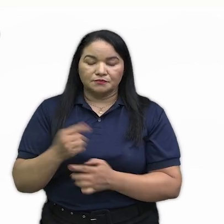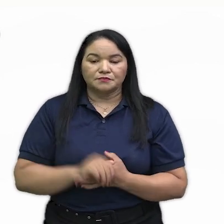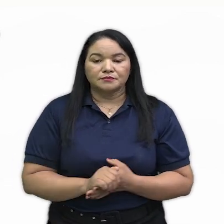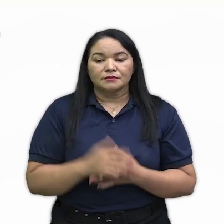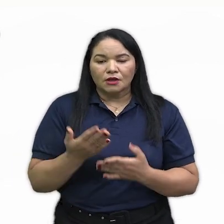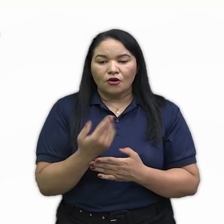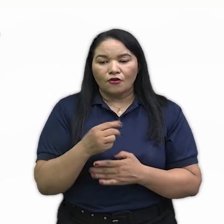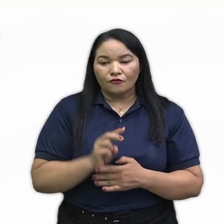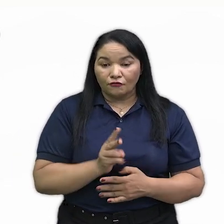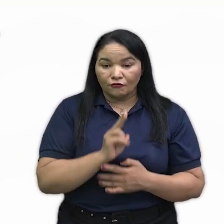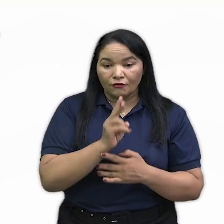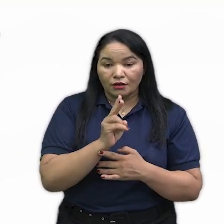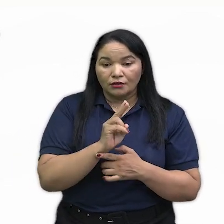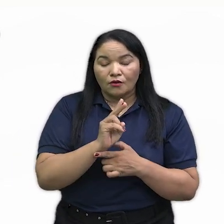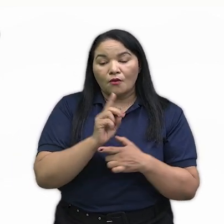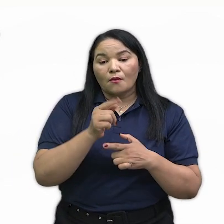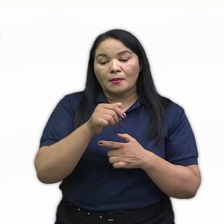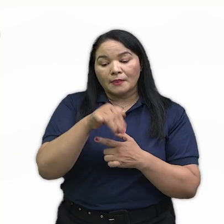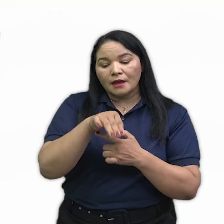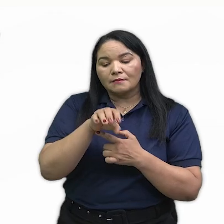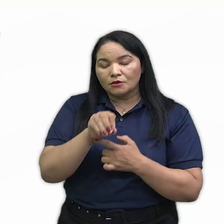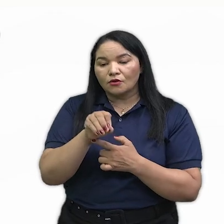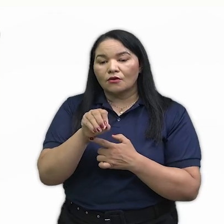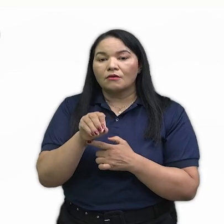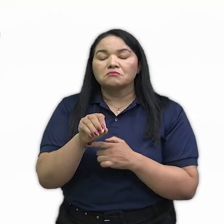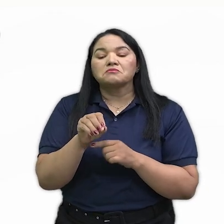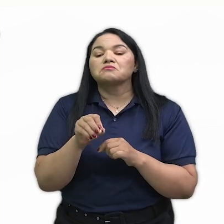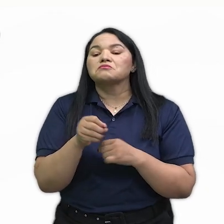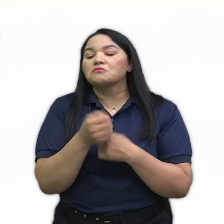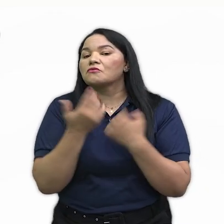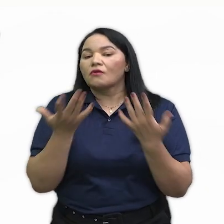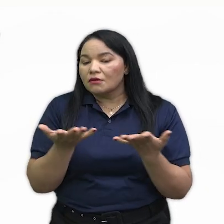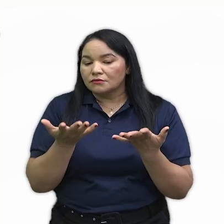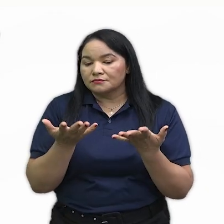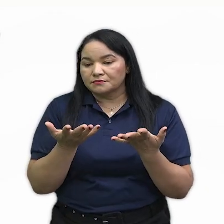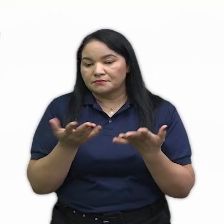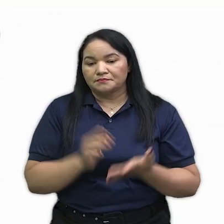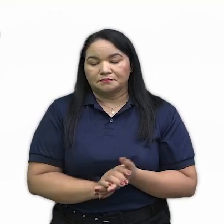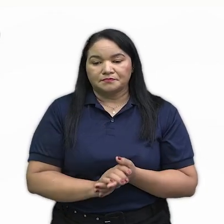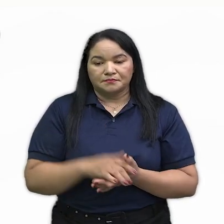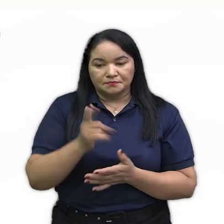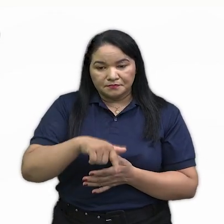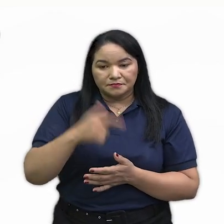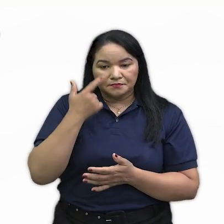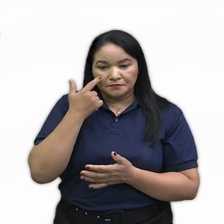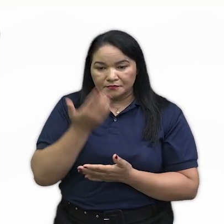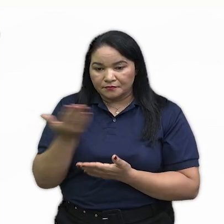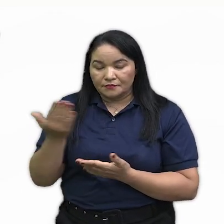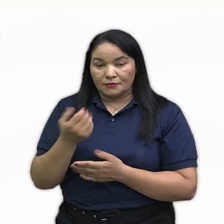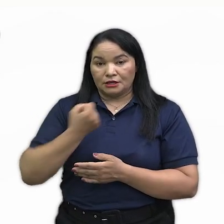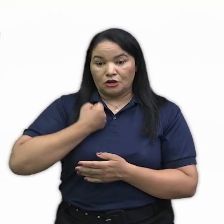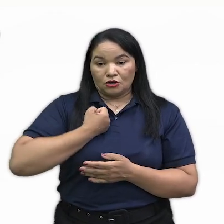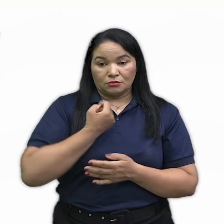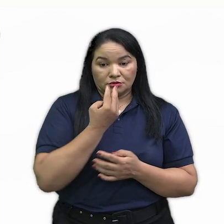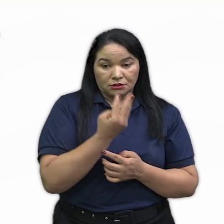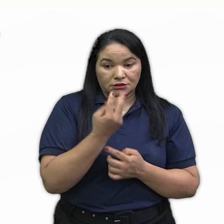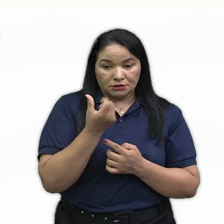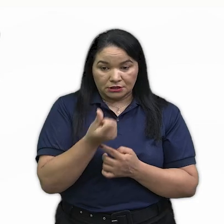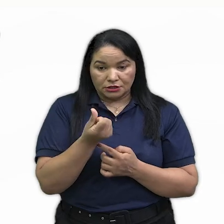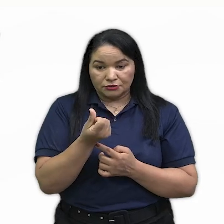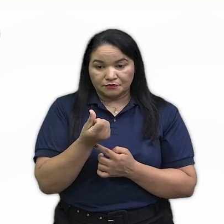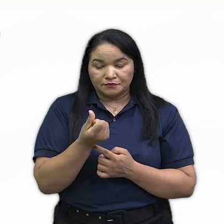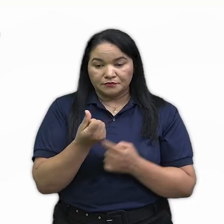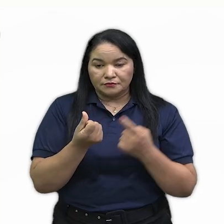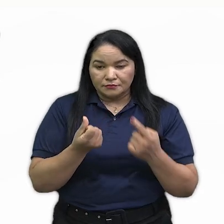o valor da moda desta amostra? Então, vejamos aqui, ó. Eu vou marcar aqui o 36, ó, aparece uma